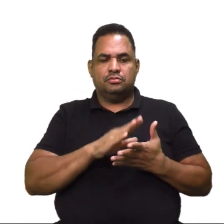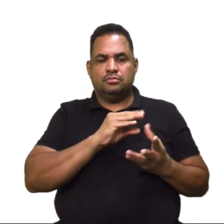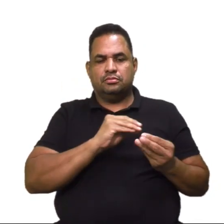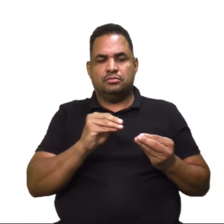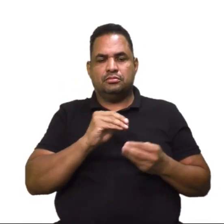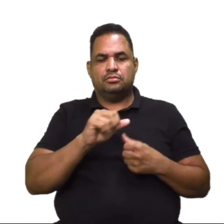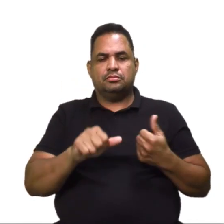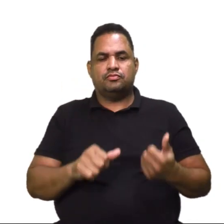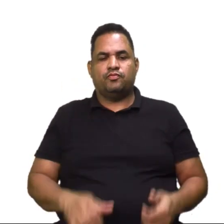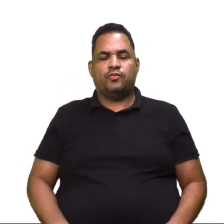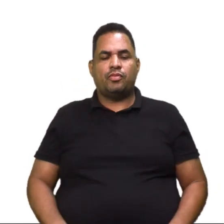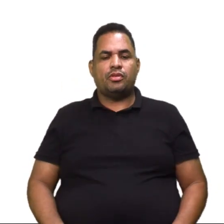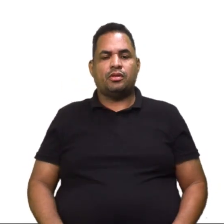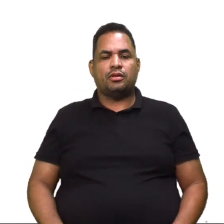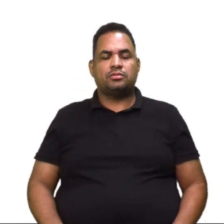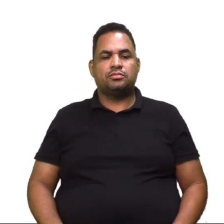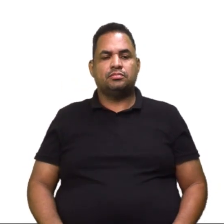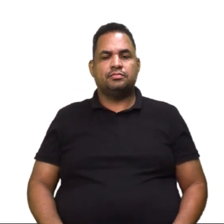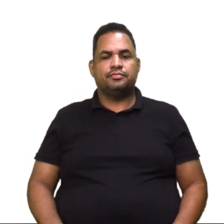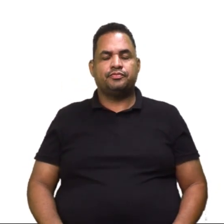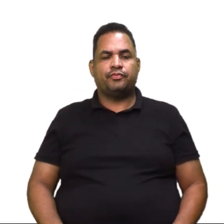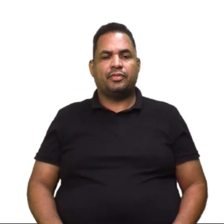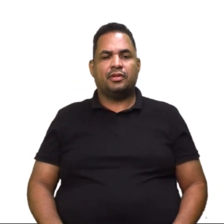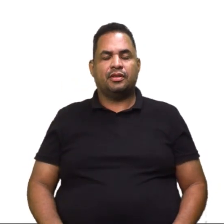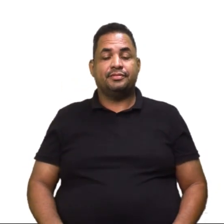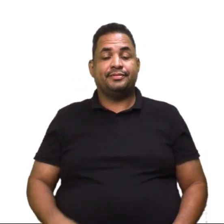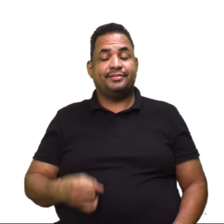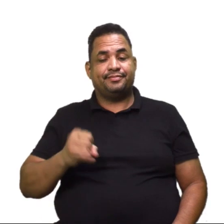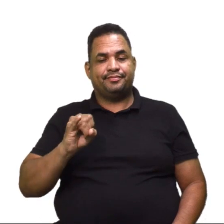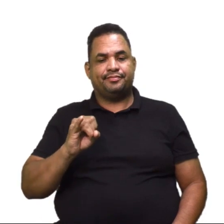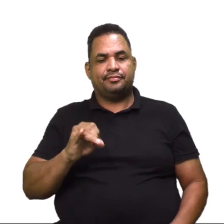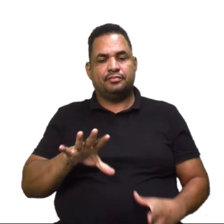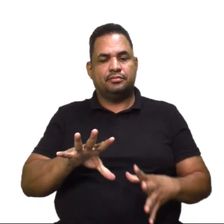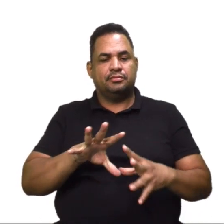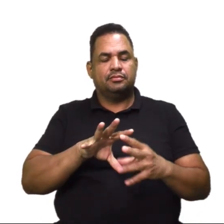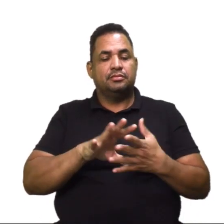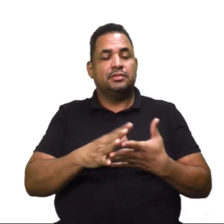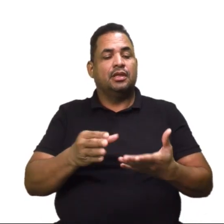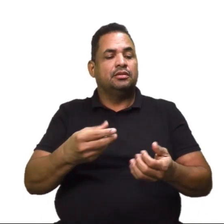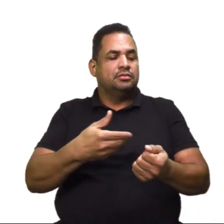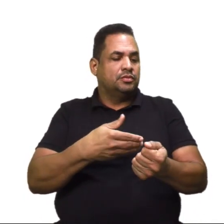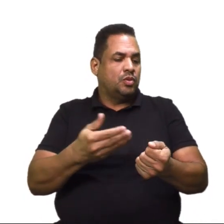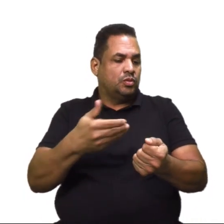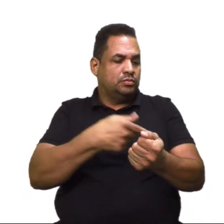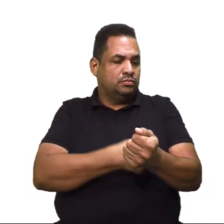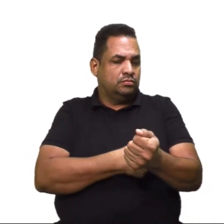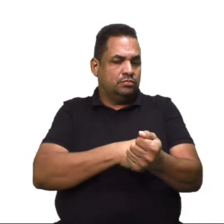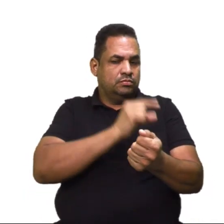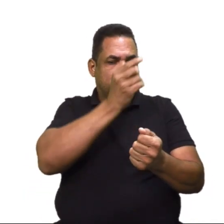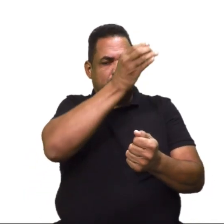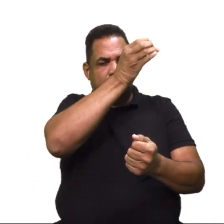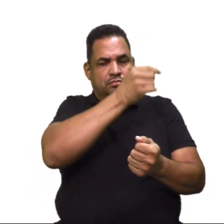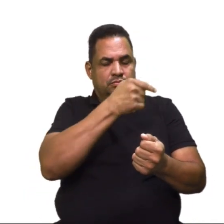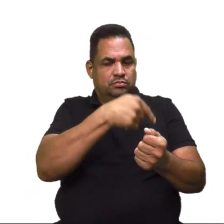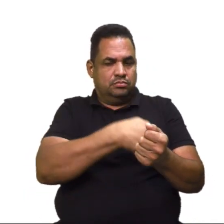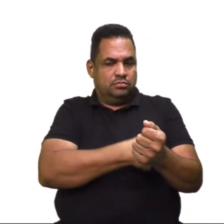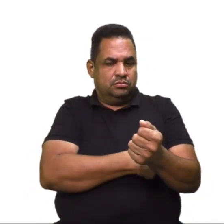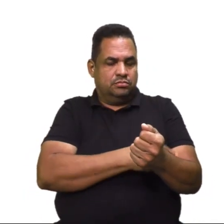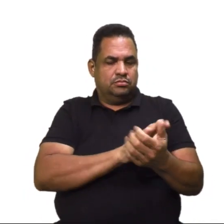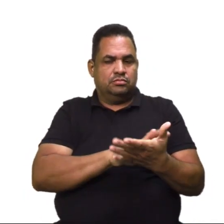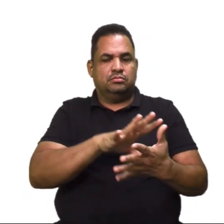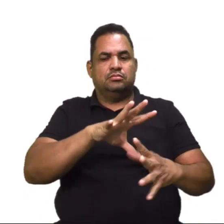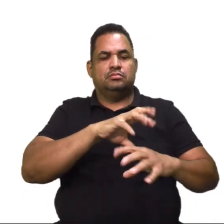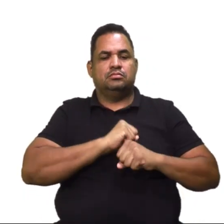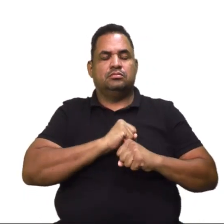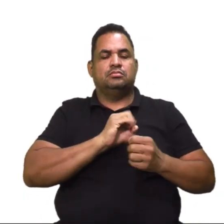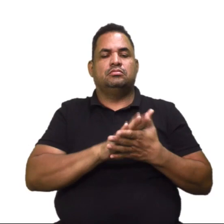sangue contaminado. Obviamente, né, gente? Se você está recebendo sangue, esse sangue está contaminado, é óbvio que você vai contrair o